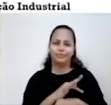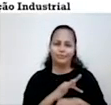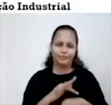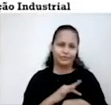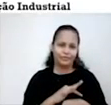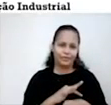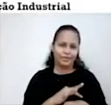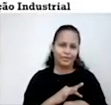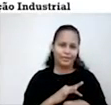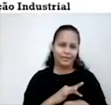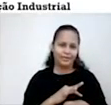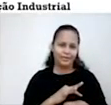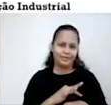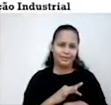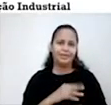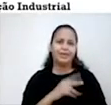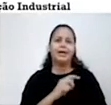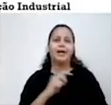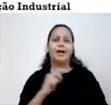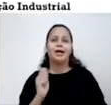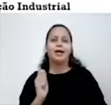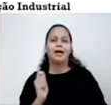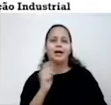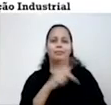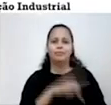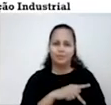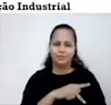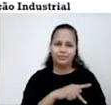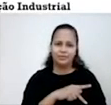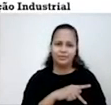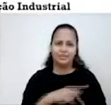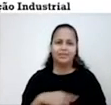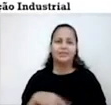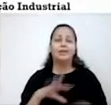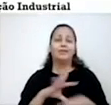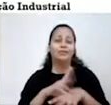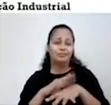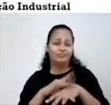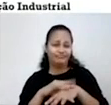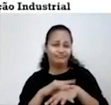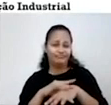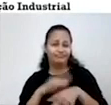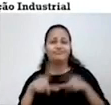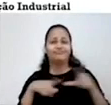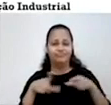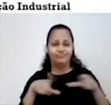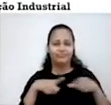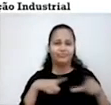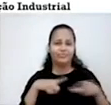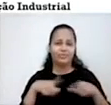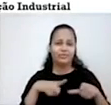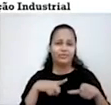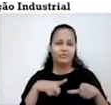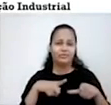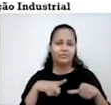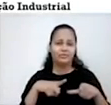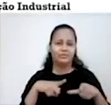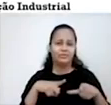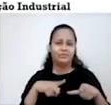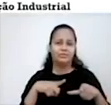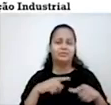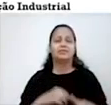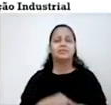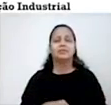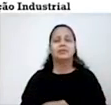férias, aposentadoria ou licença médica. Quando os trabalhadores adoeciam, né, os